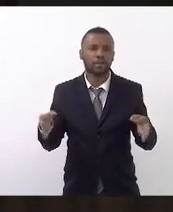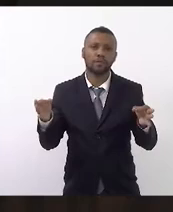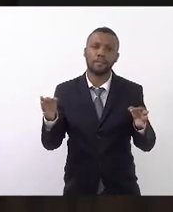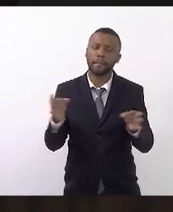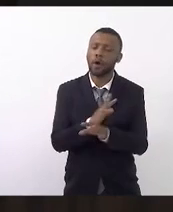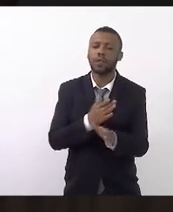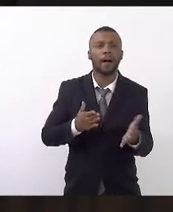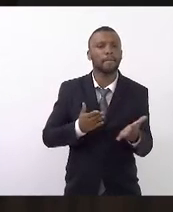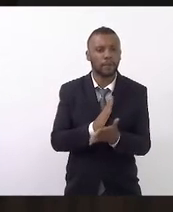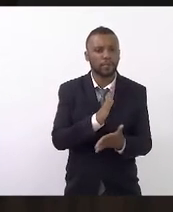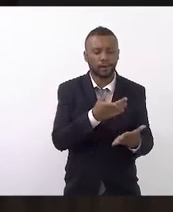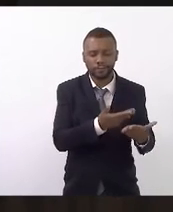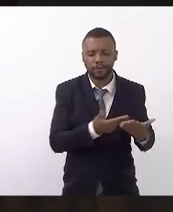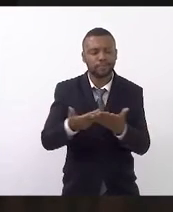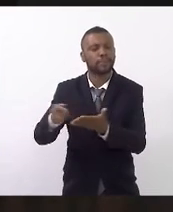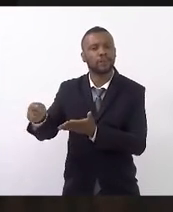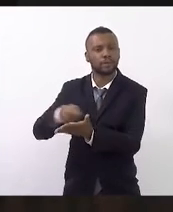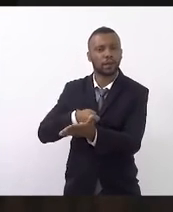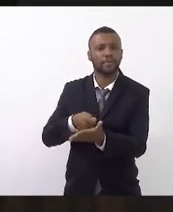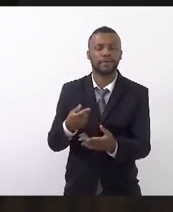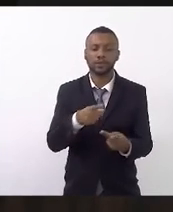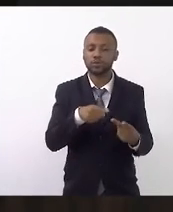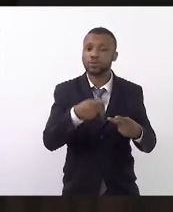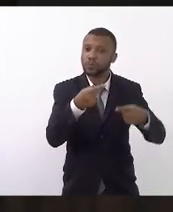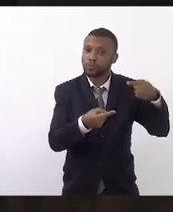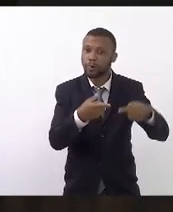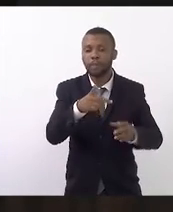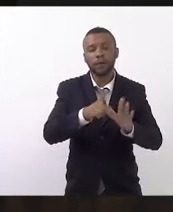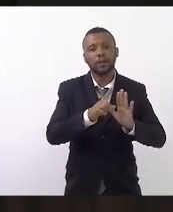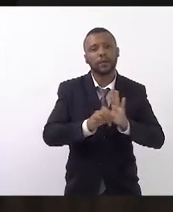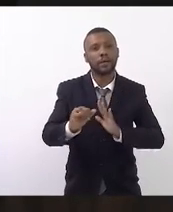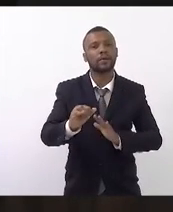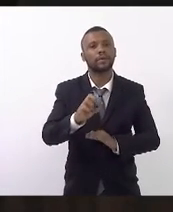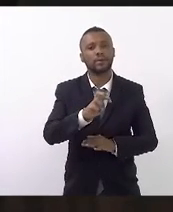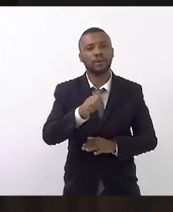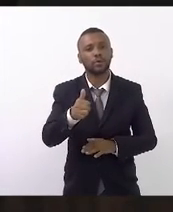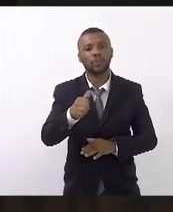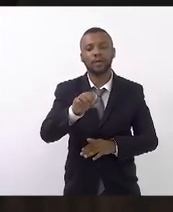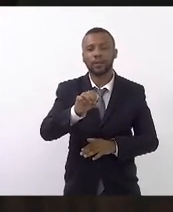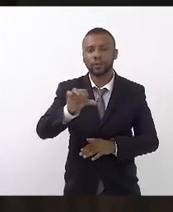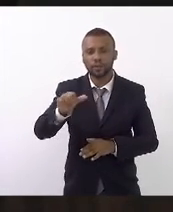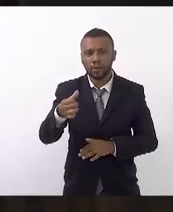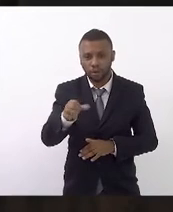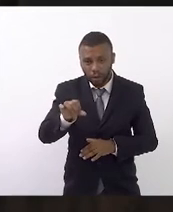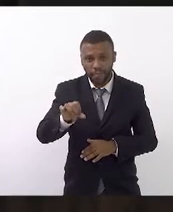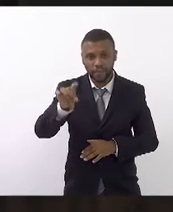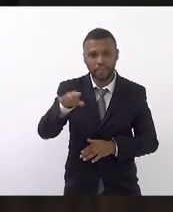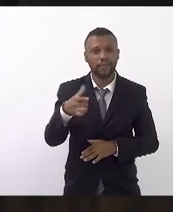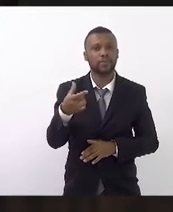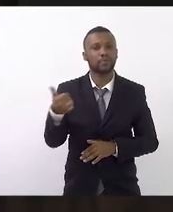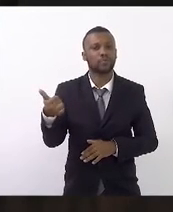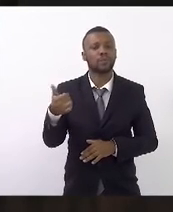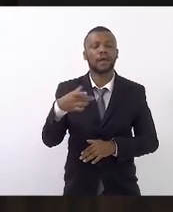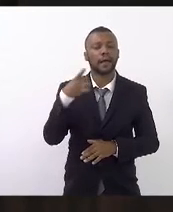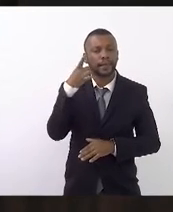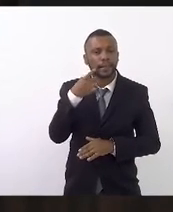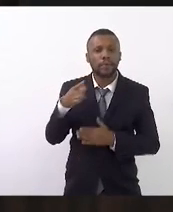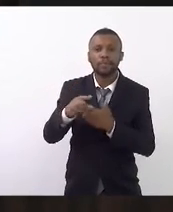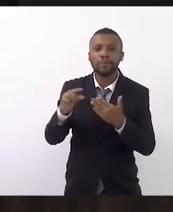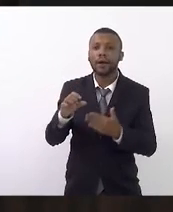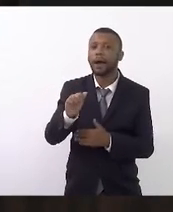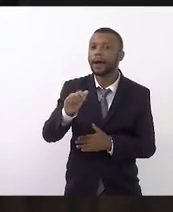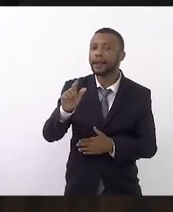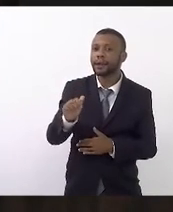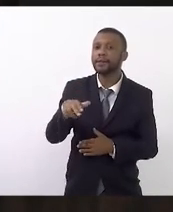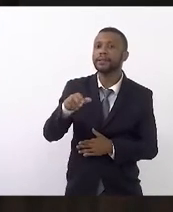ao autógrafo. Em segunda discussão, projeto de lei 5109 de 21, da deputada, de autoria da deputada Alana